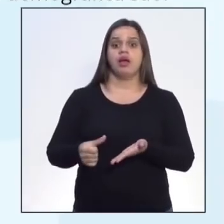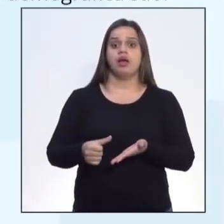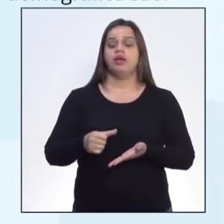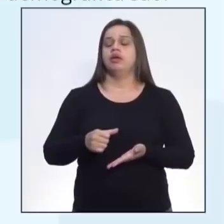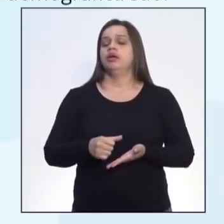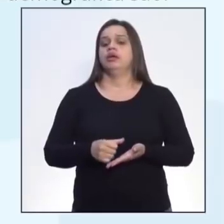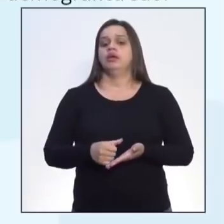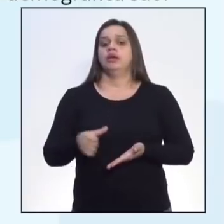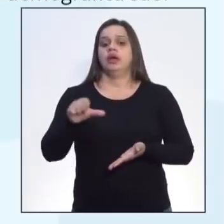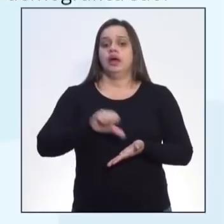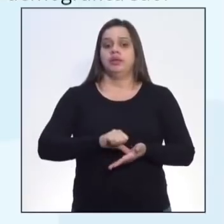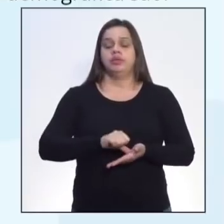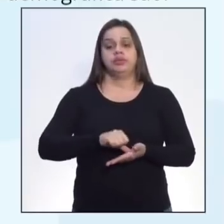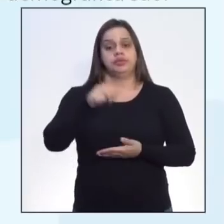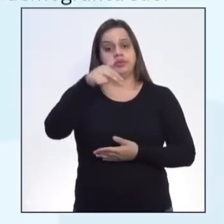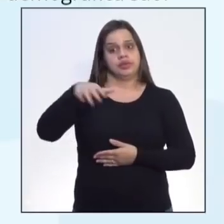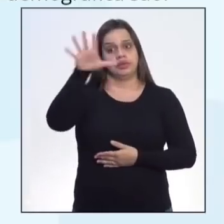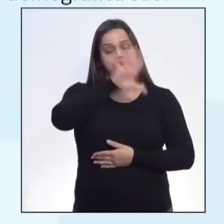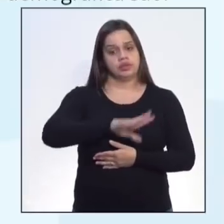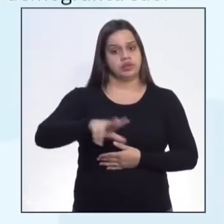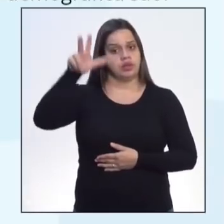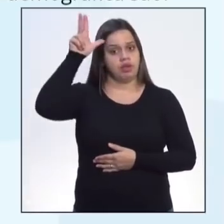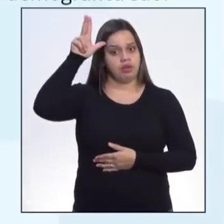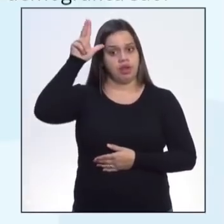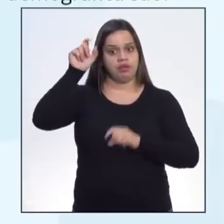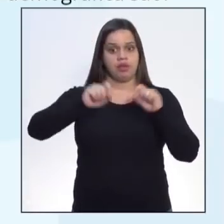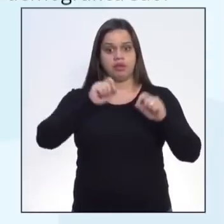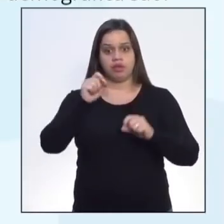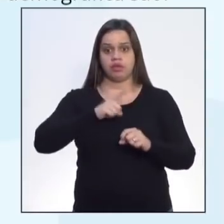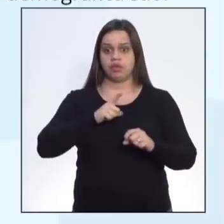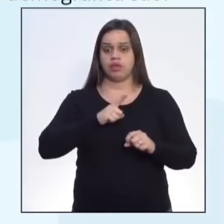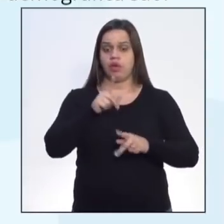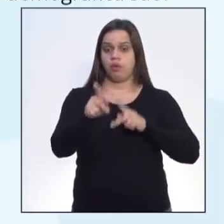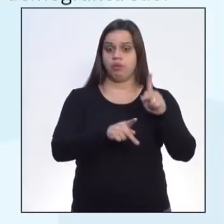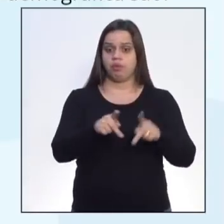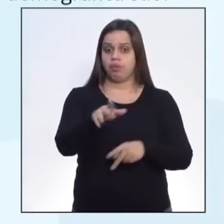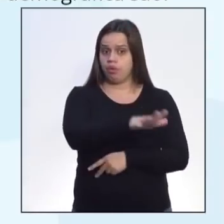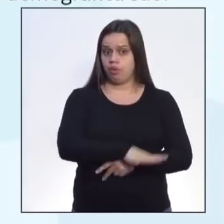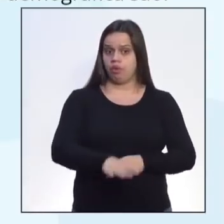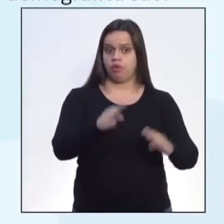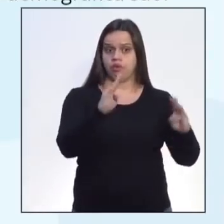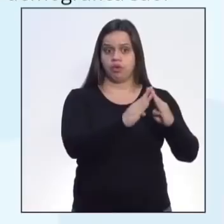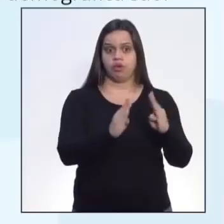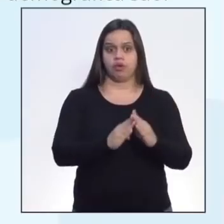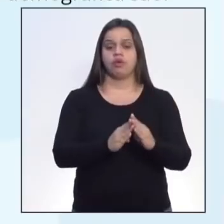no interior de São Paulo, tem uma população estimada em